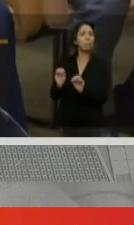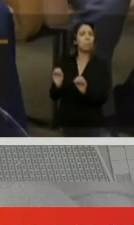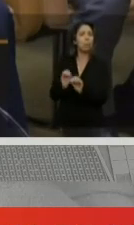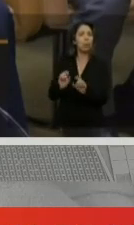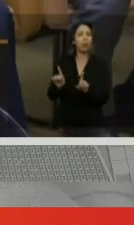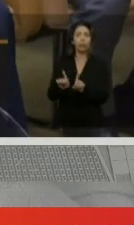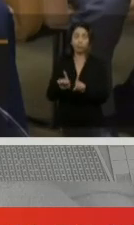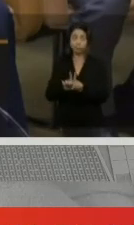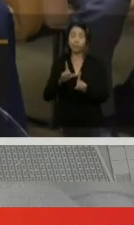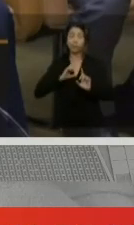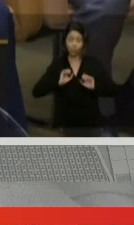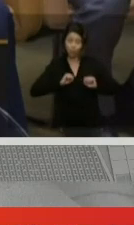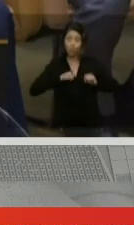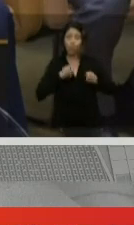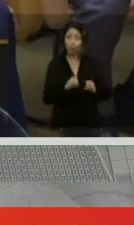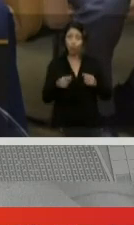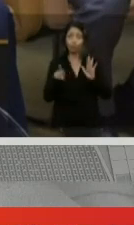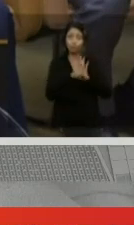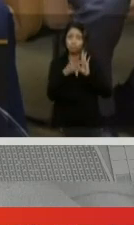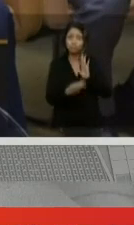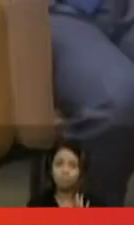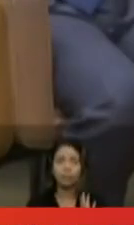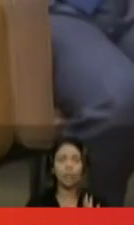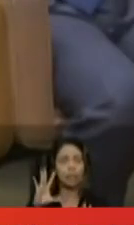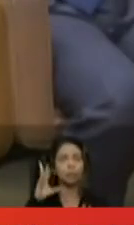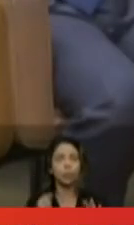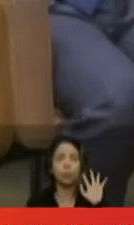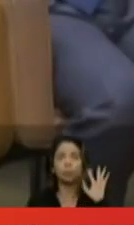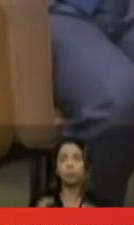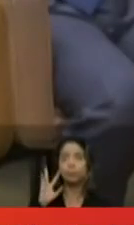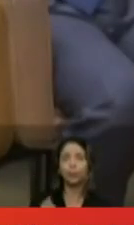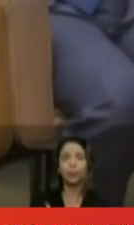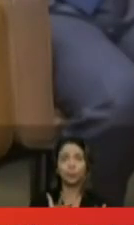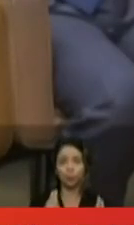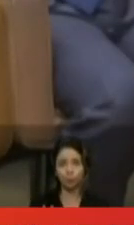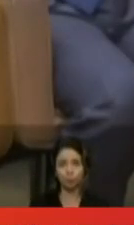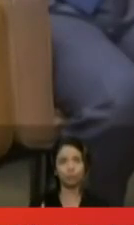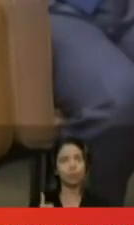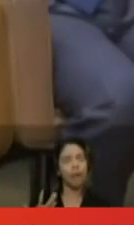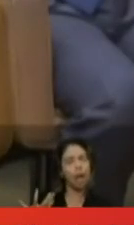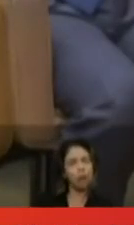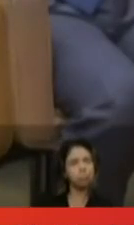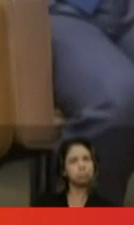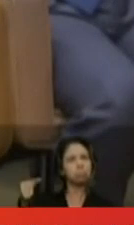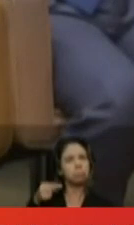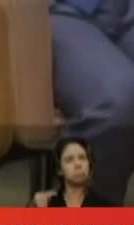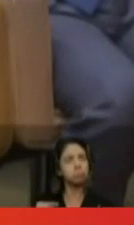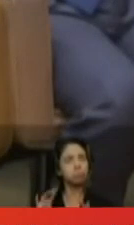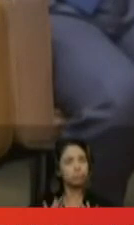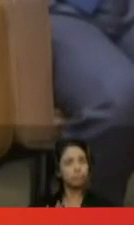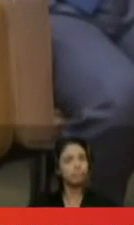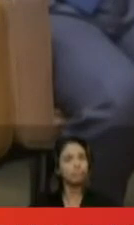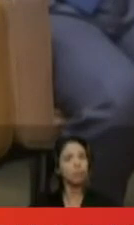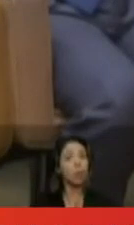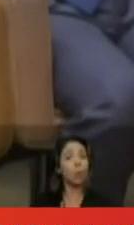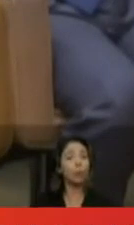eles votem no Pacheco. Ou seja, há uma interferência também no poder legislativo e há um desejo de